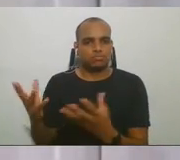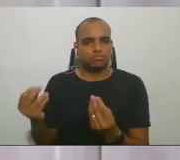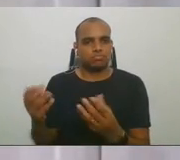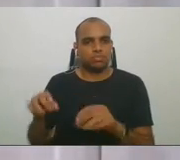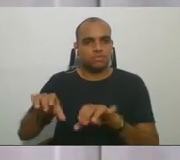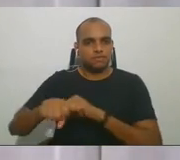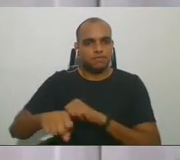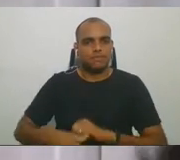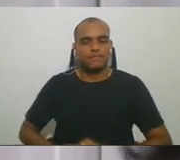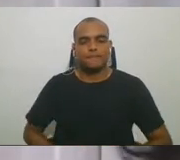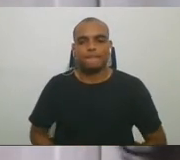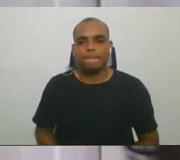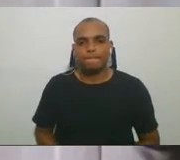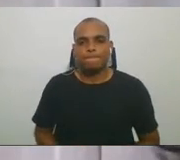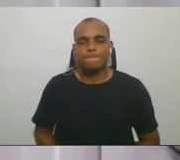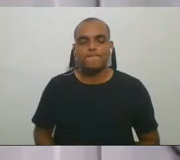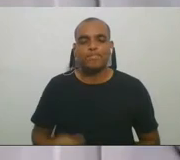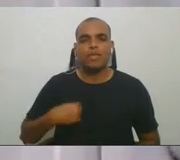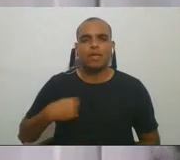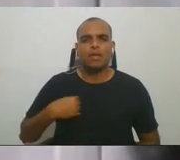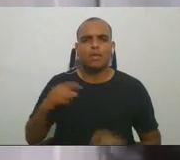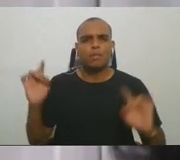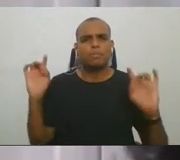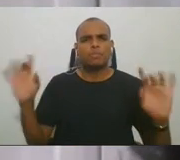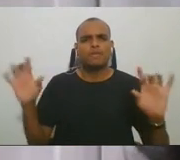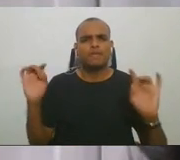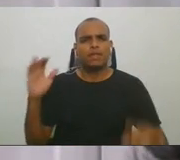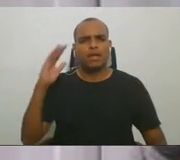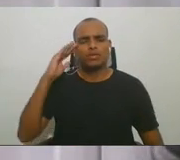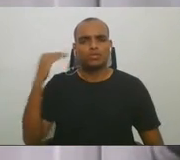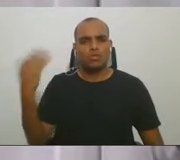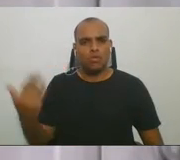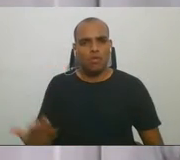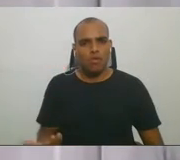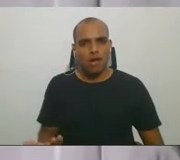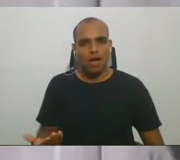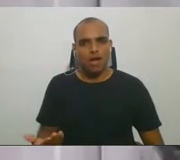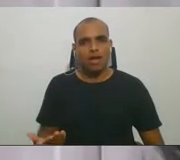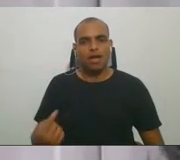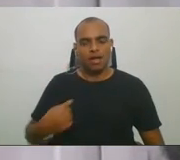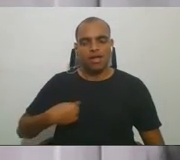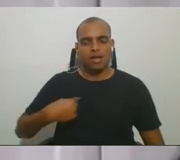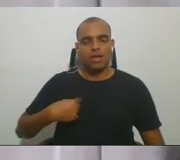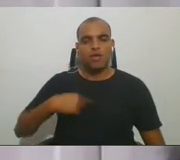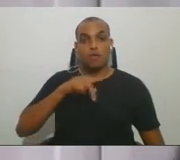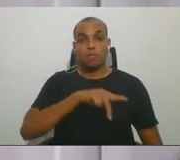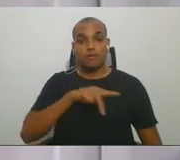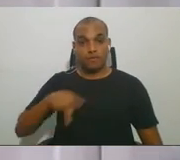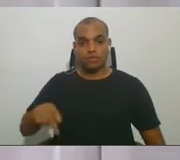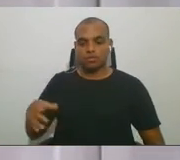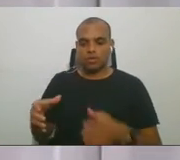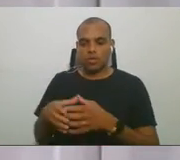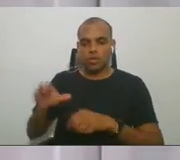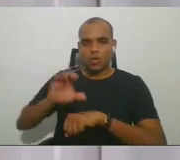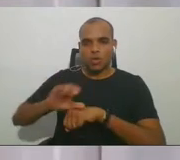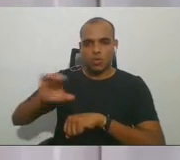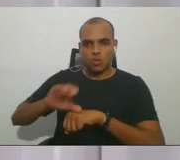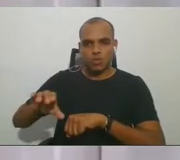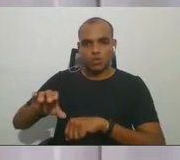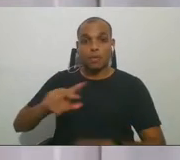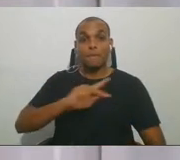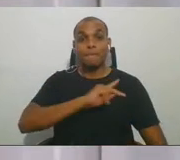Eu tive a honra de ser capacitadora nessas questões do próprio presidente da República, dia